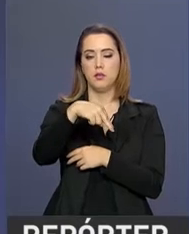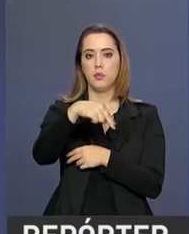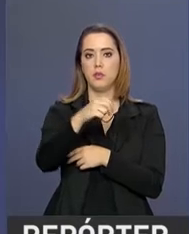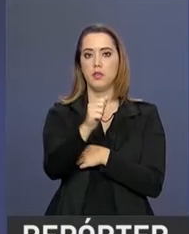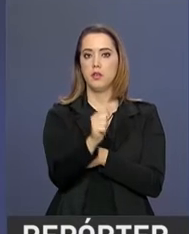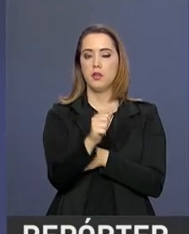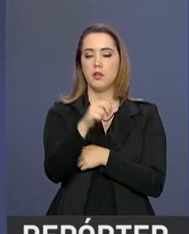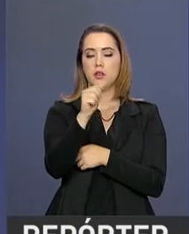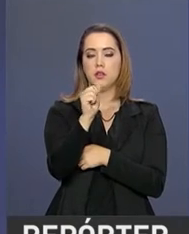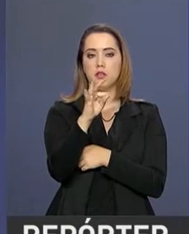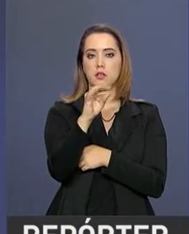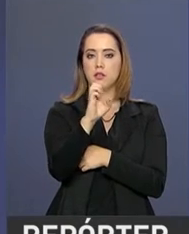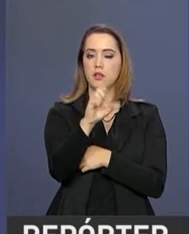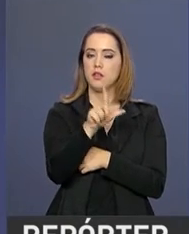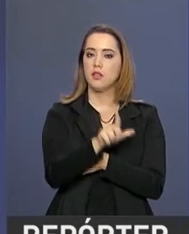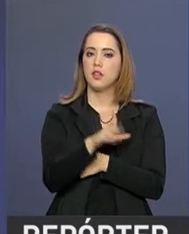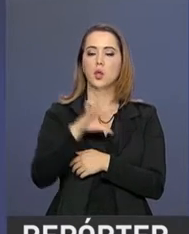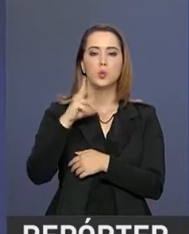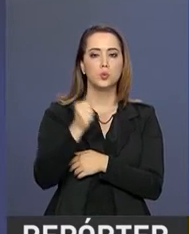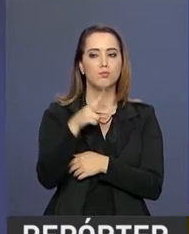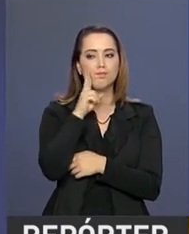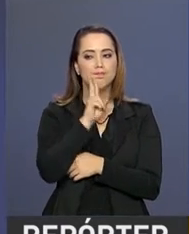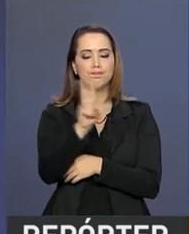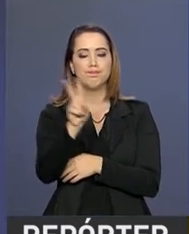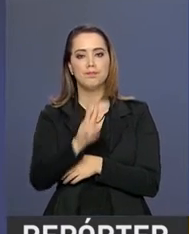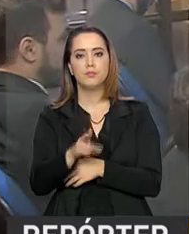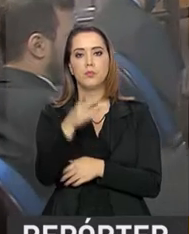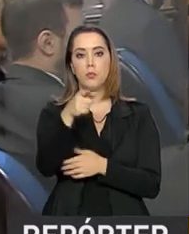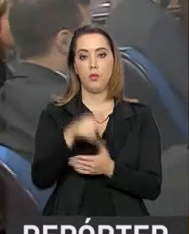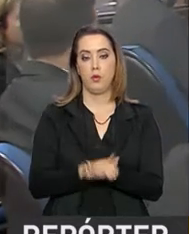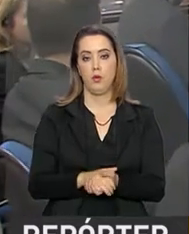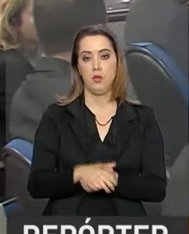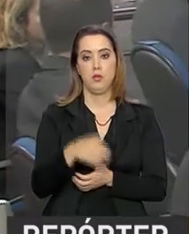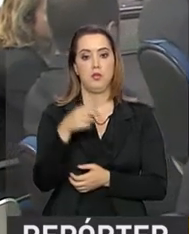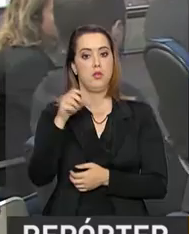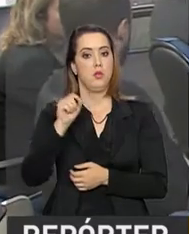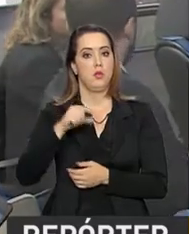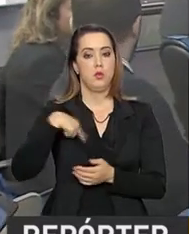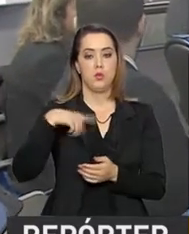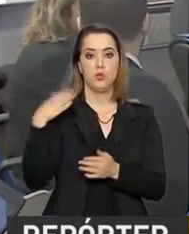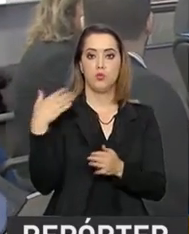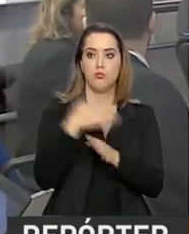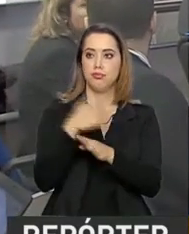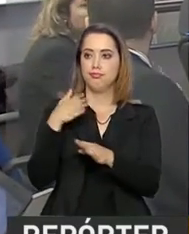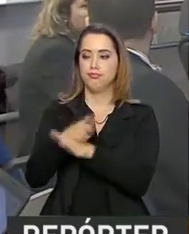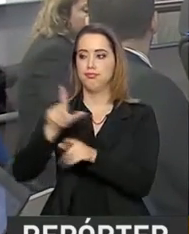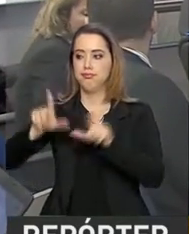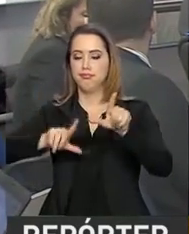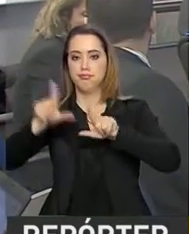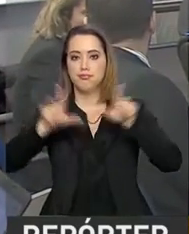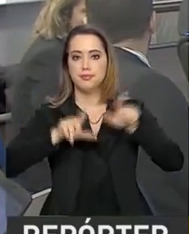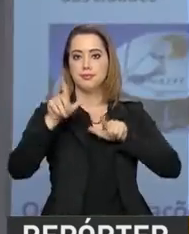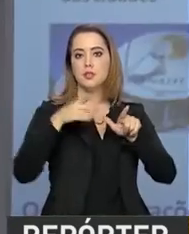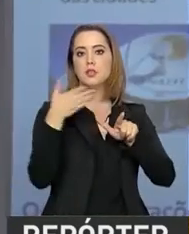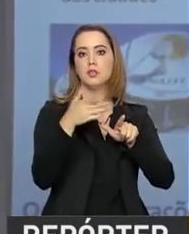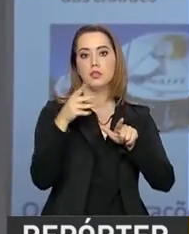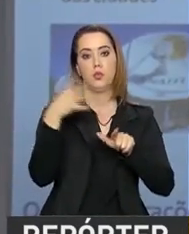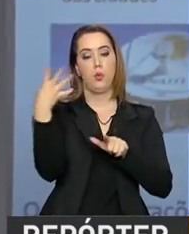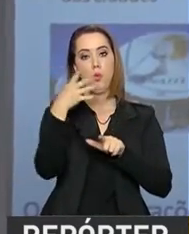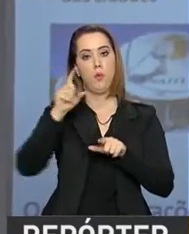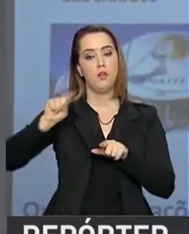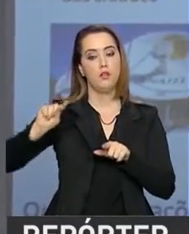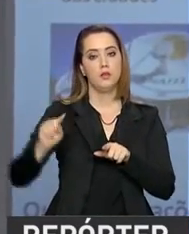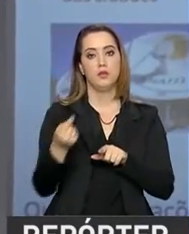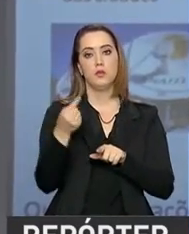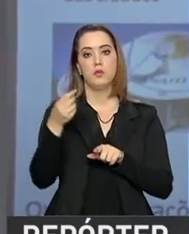foram quase 62 mil horas de transmissão pela tv que chegaram à casa de cerca de quatro milhões e meio de pessoas em